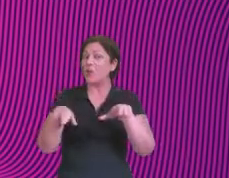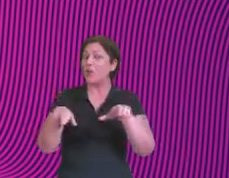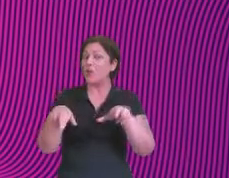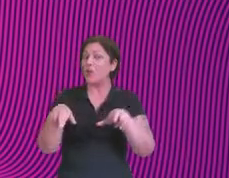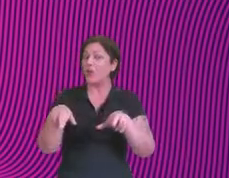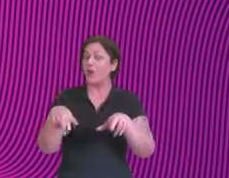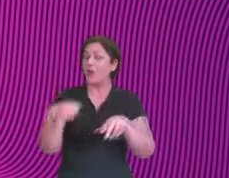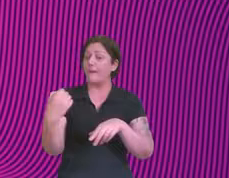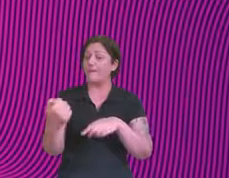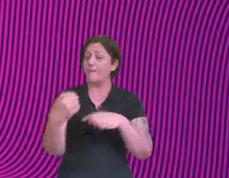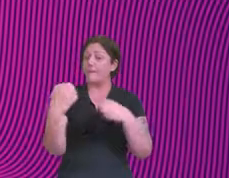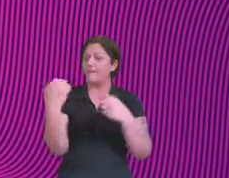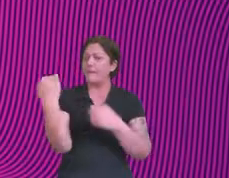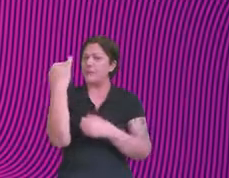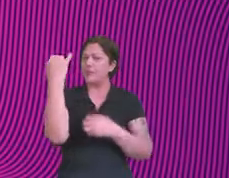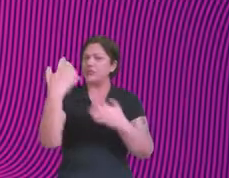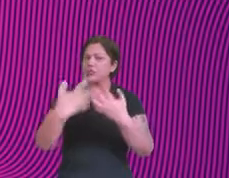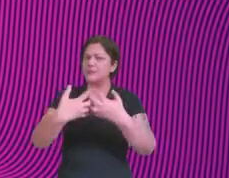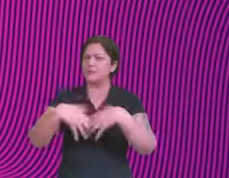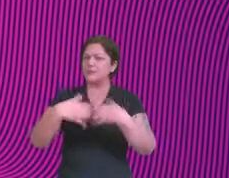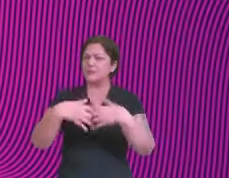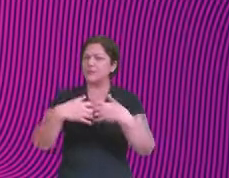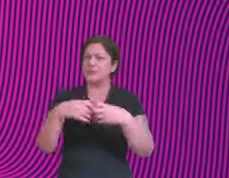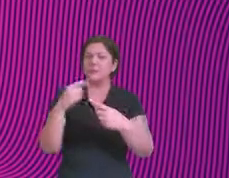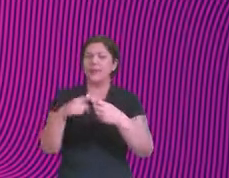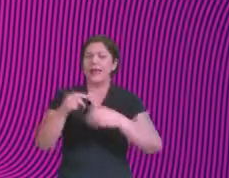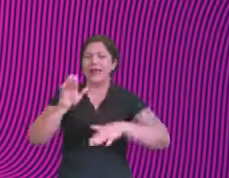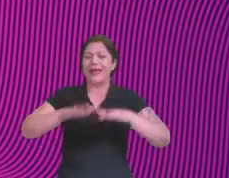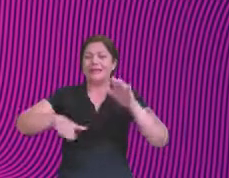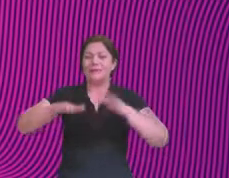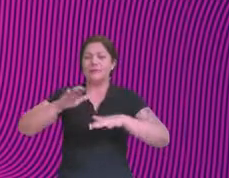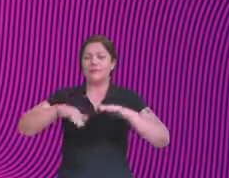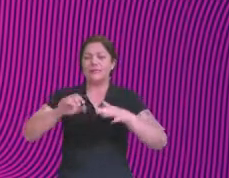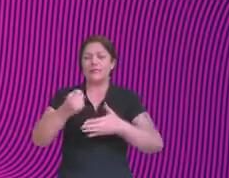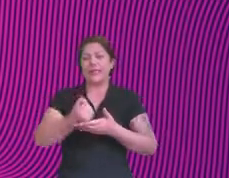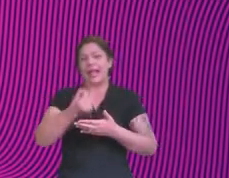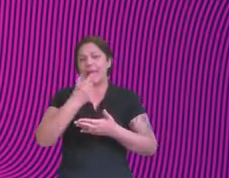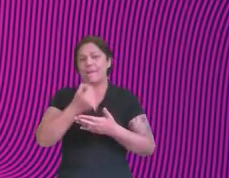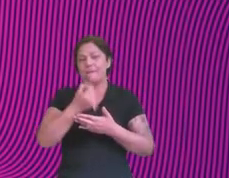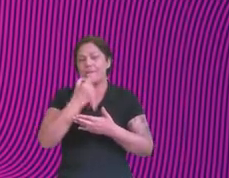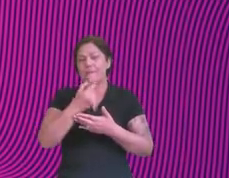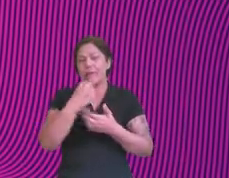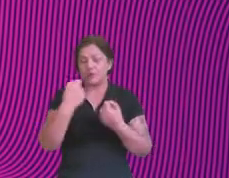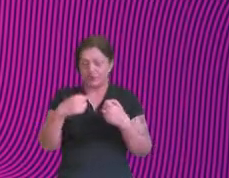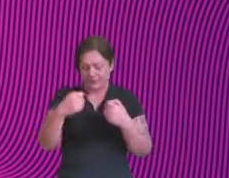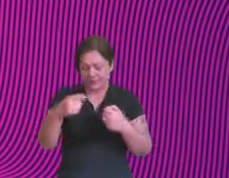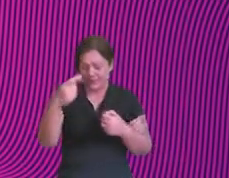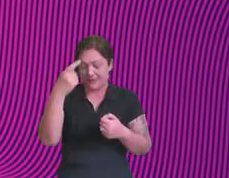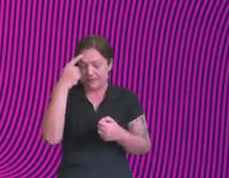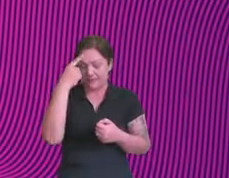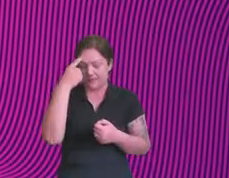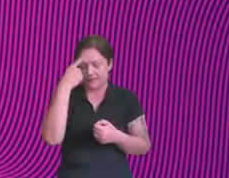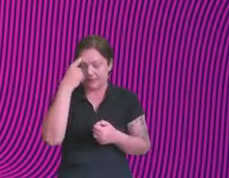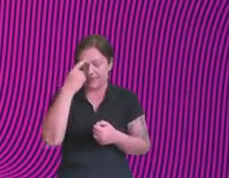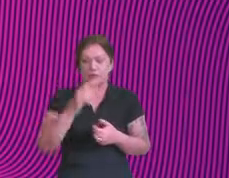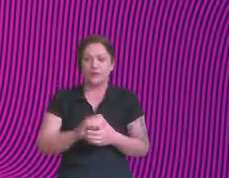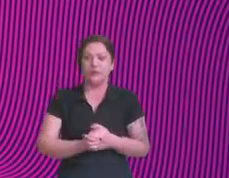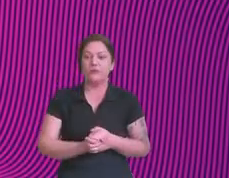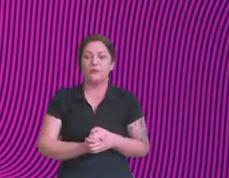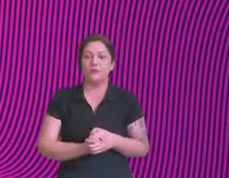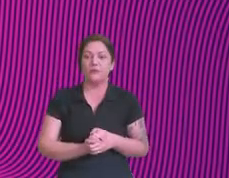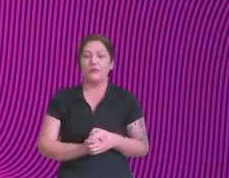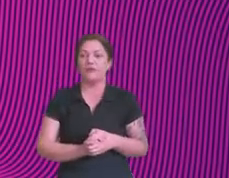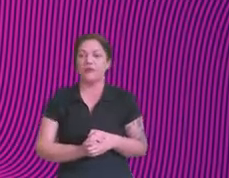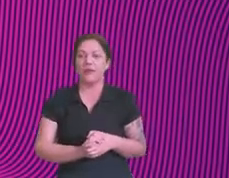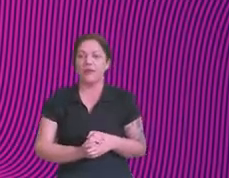em algumas drogas, ela potencializa, né, o efeito de dano celular. Tá? Nem tudo